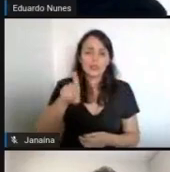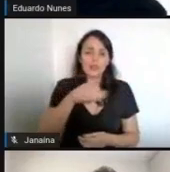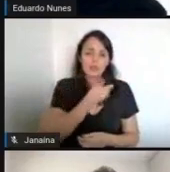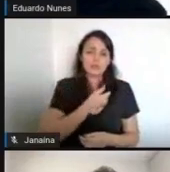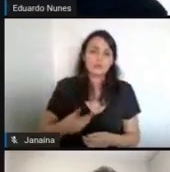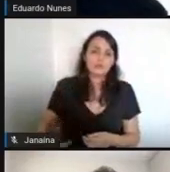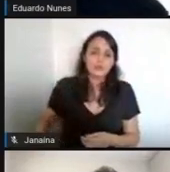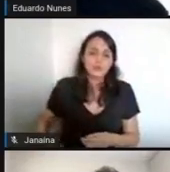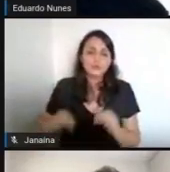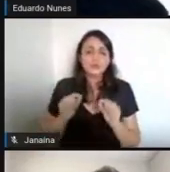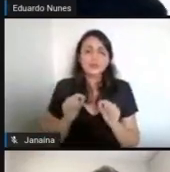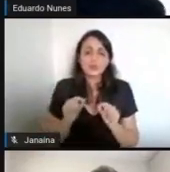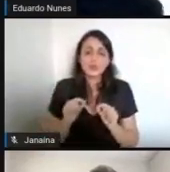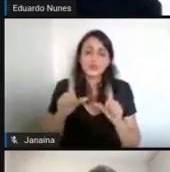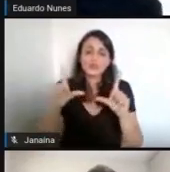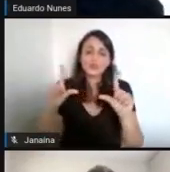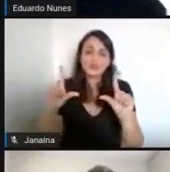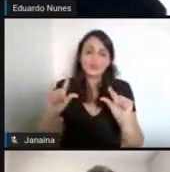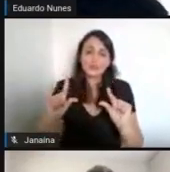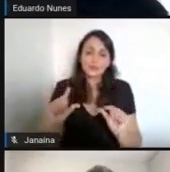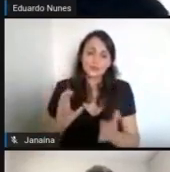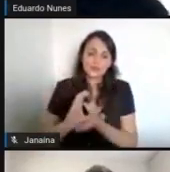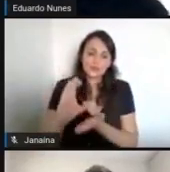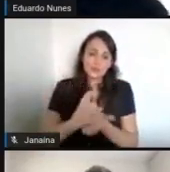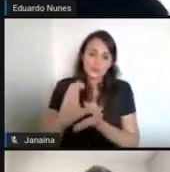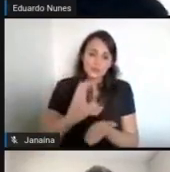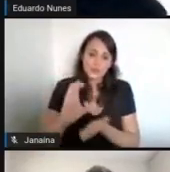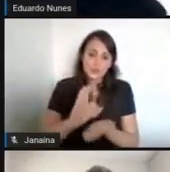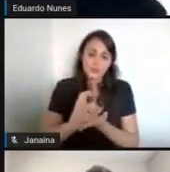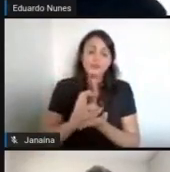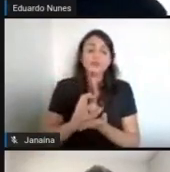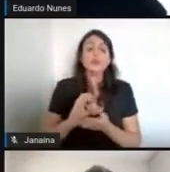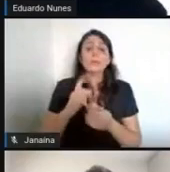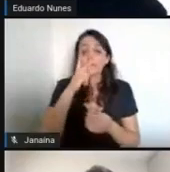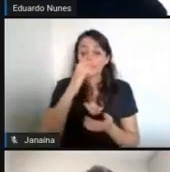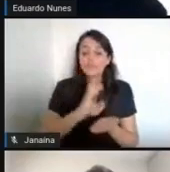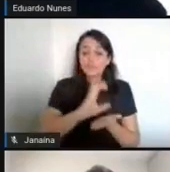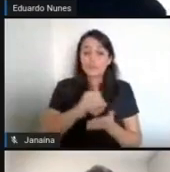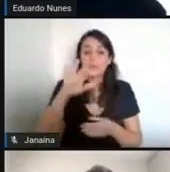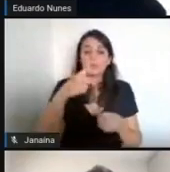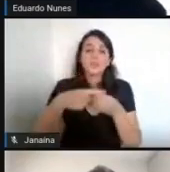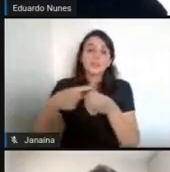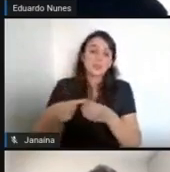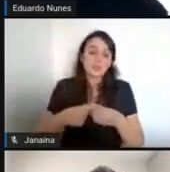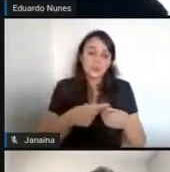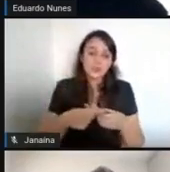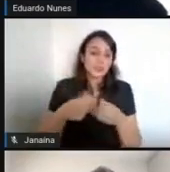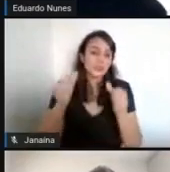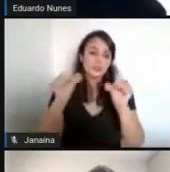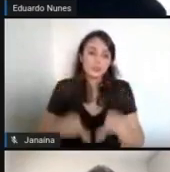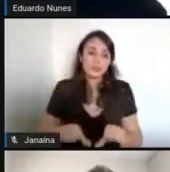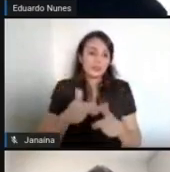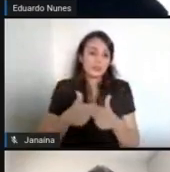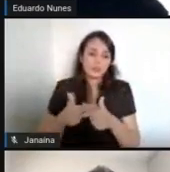dentro desse financiamento, né, com uma sobrecarga muito maior dos municípios. Então, com a pandemia, a gente tem, além da